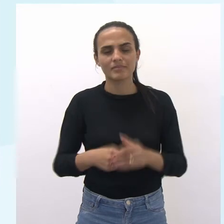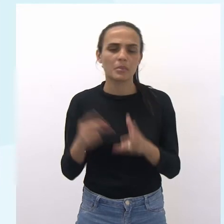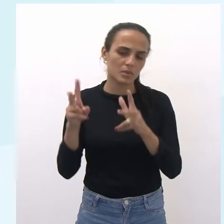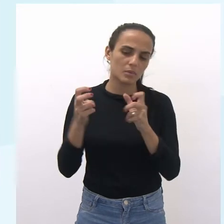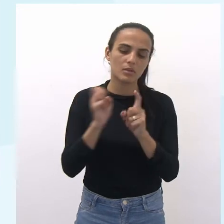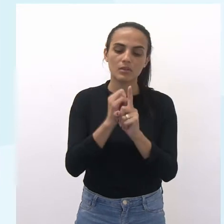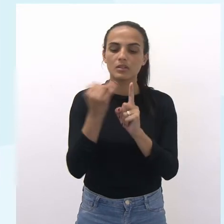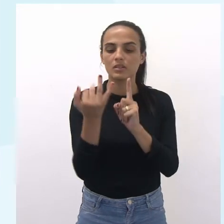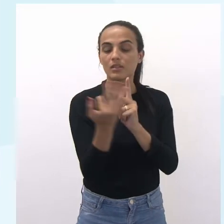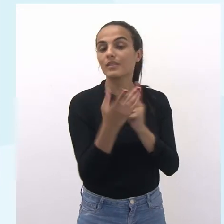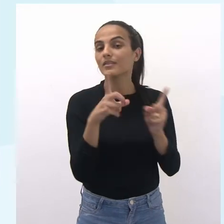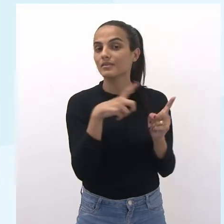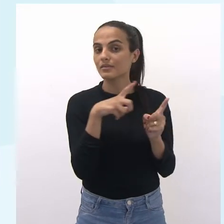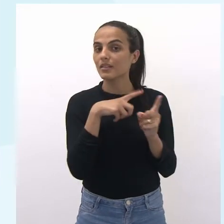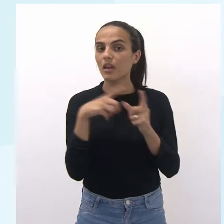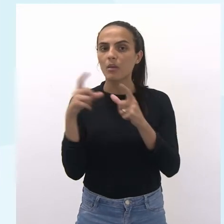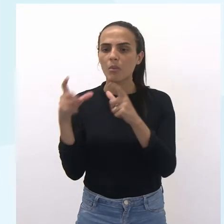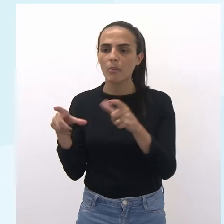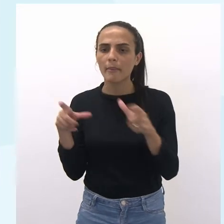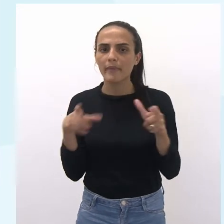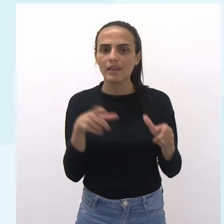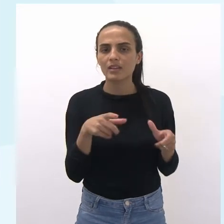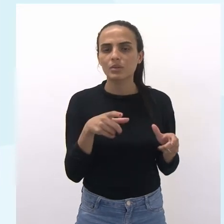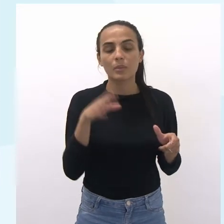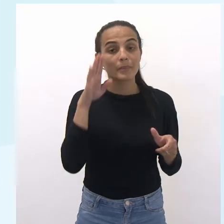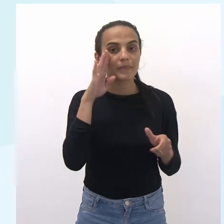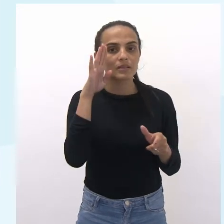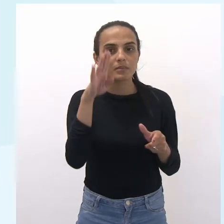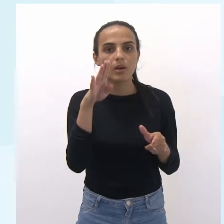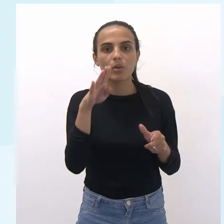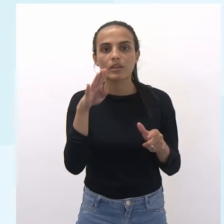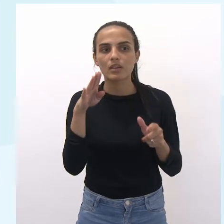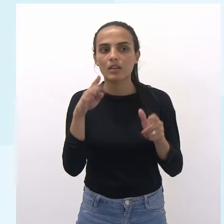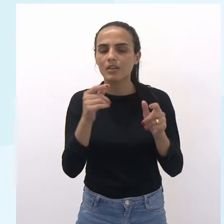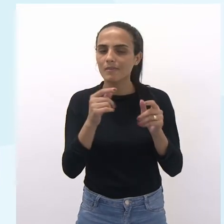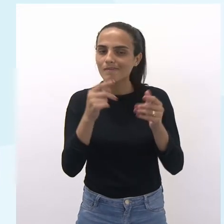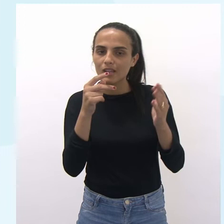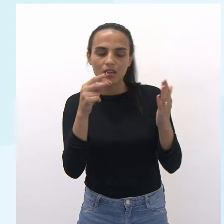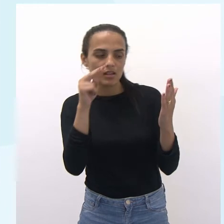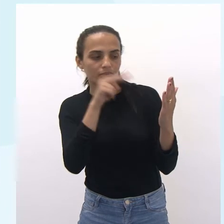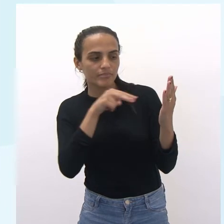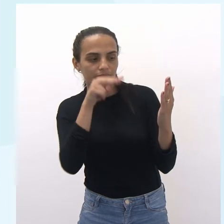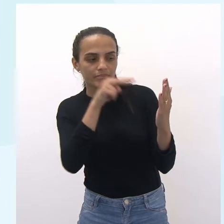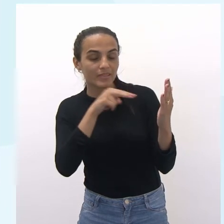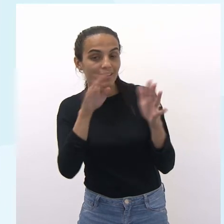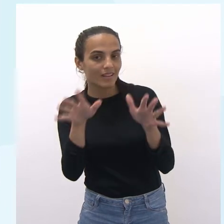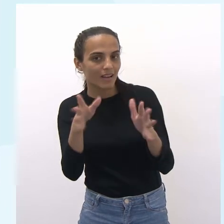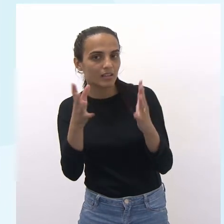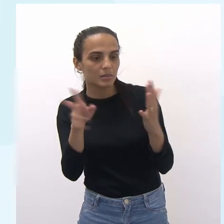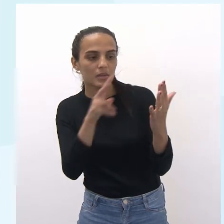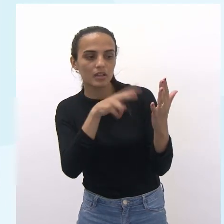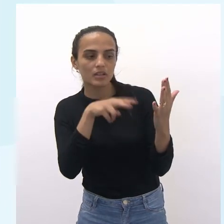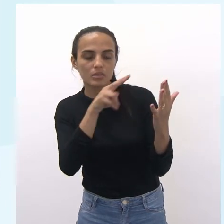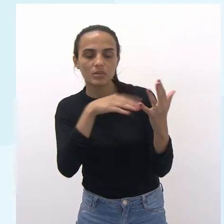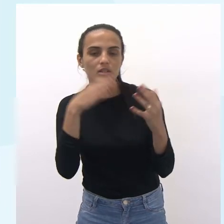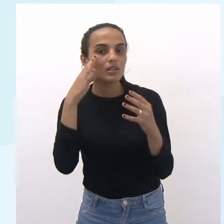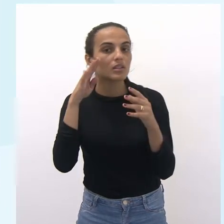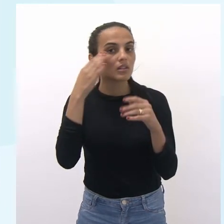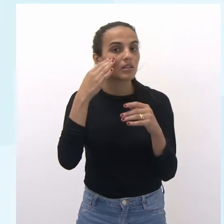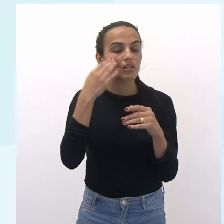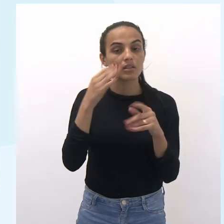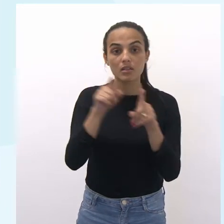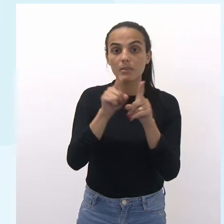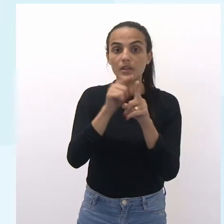também tem um momento específico que é indicado a leitura mesmo da compreensão da Simone